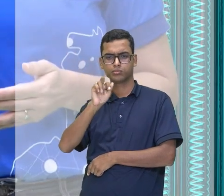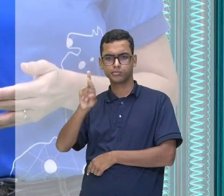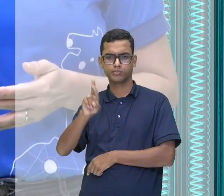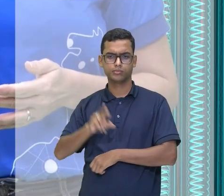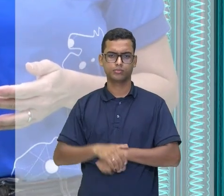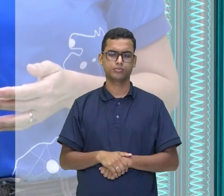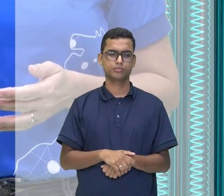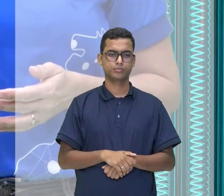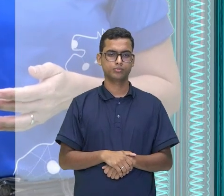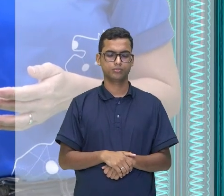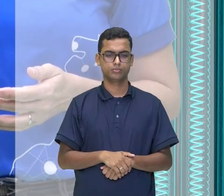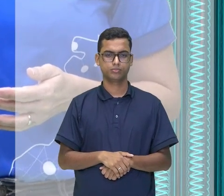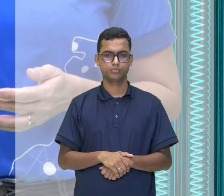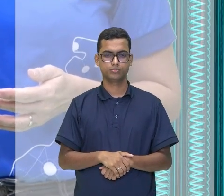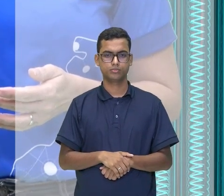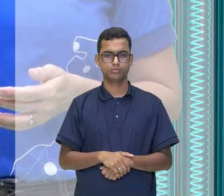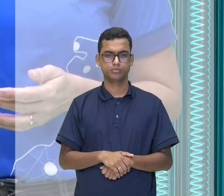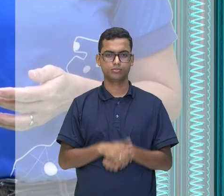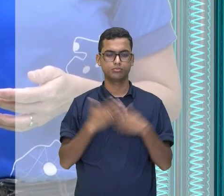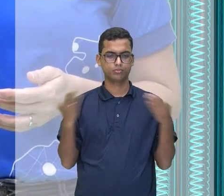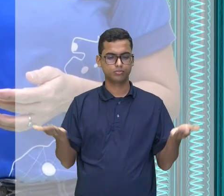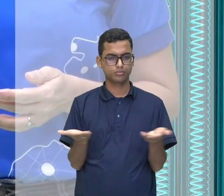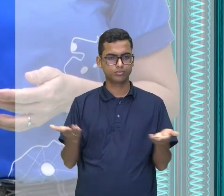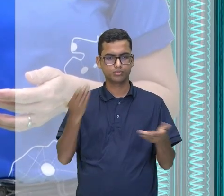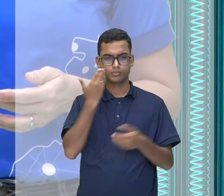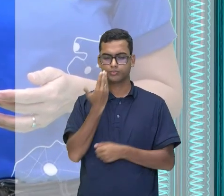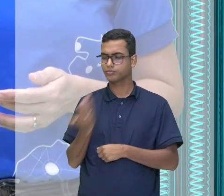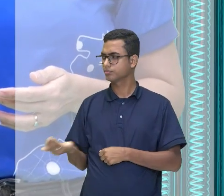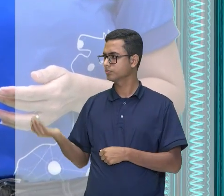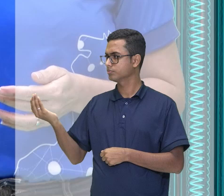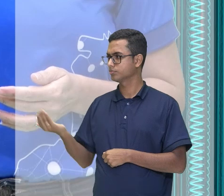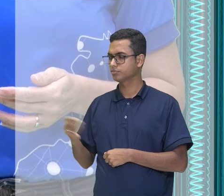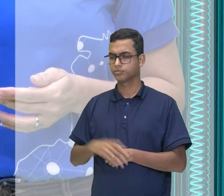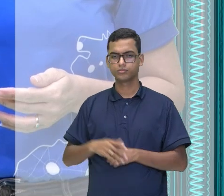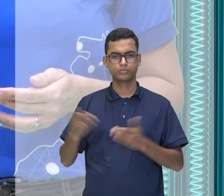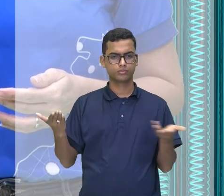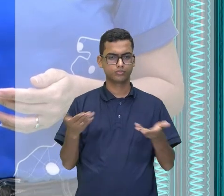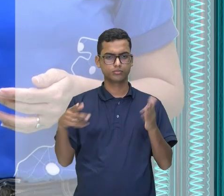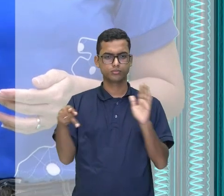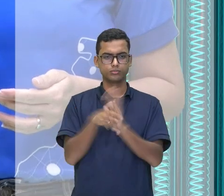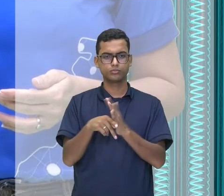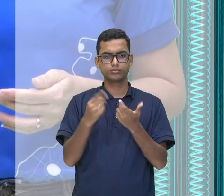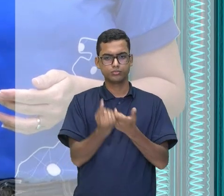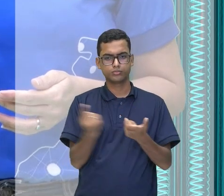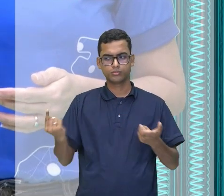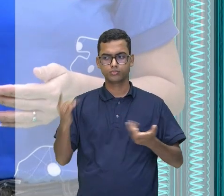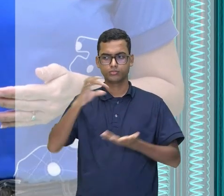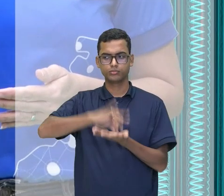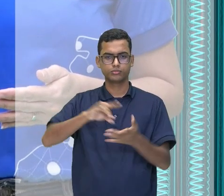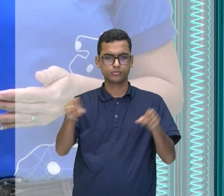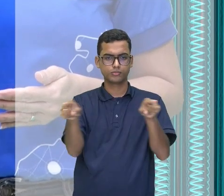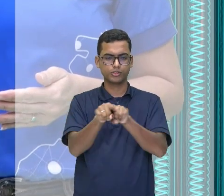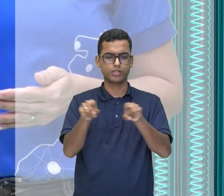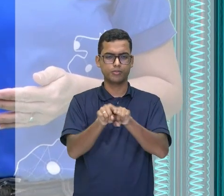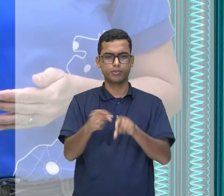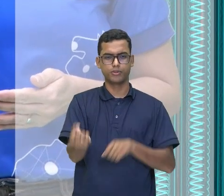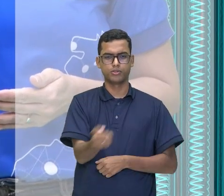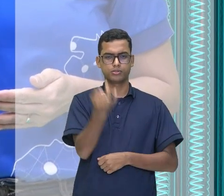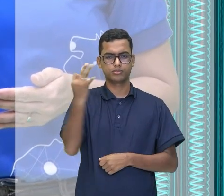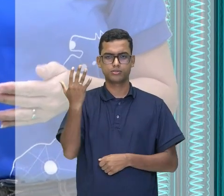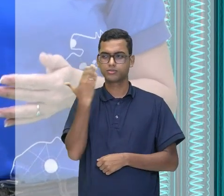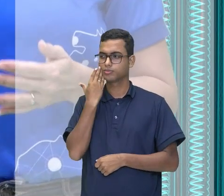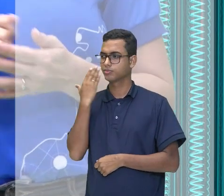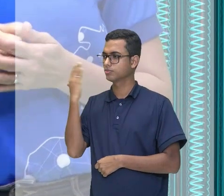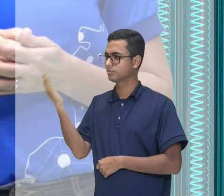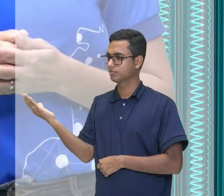plural. Observe, quais são os sujeitos, né, que a gente utiliza no plural? We, you e they. Continua o passado do verbo